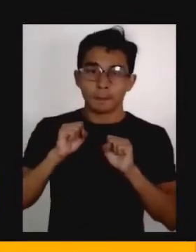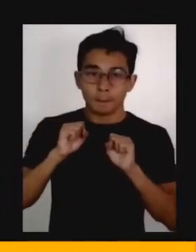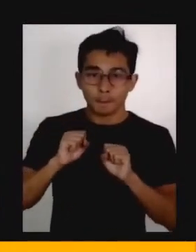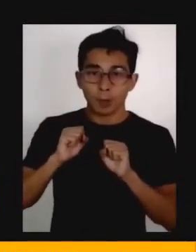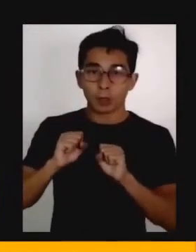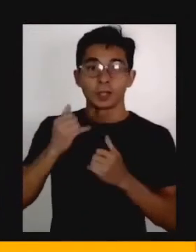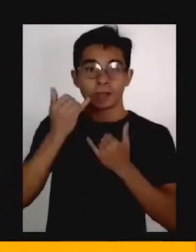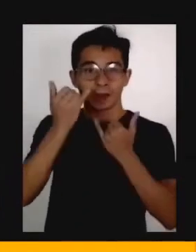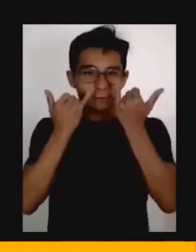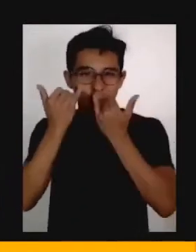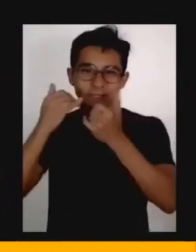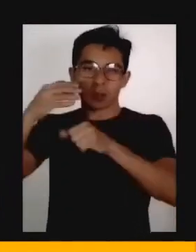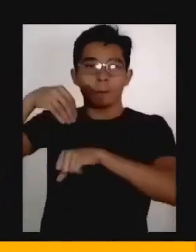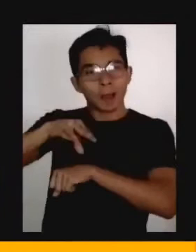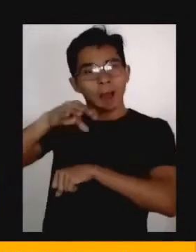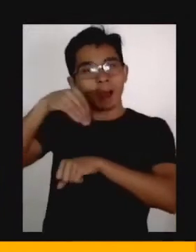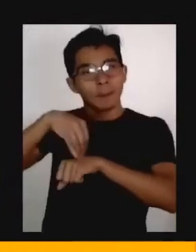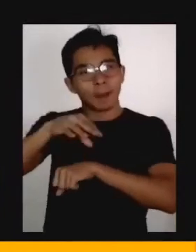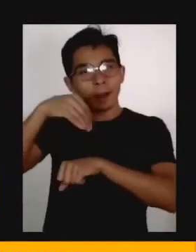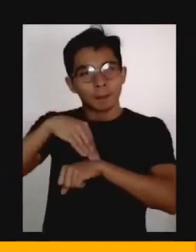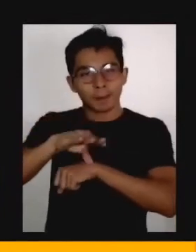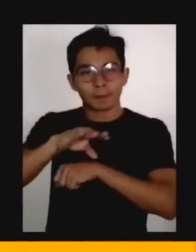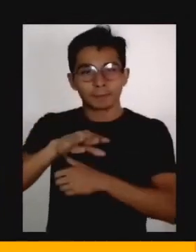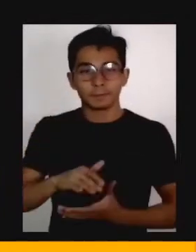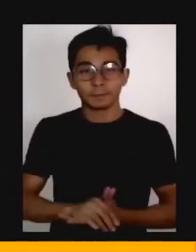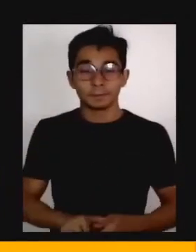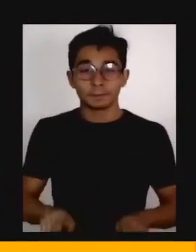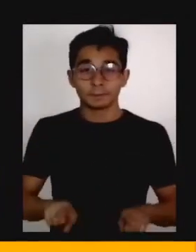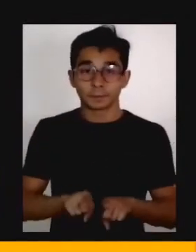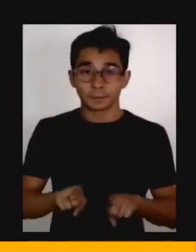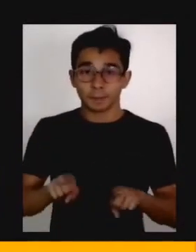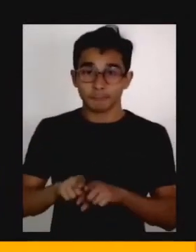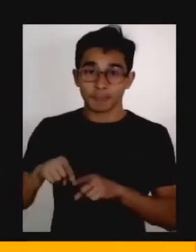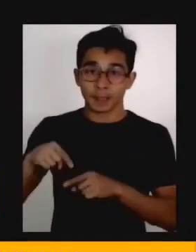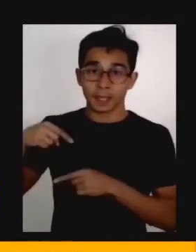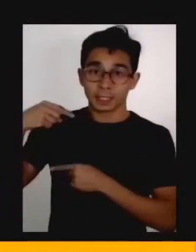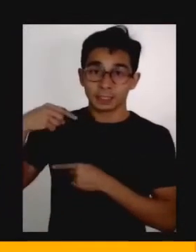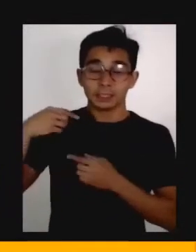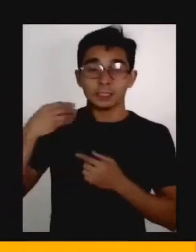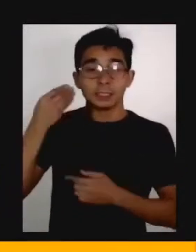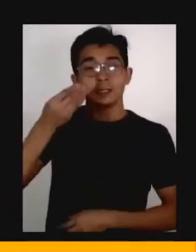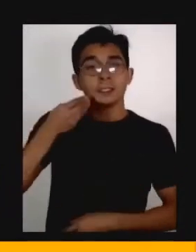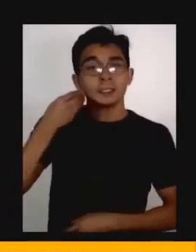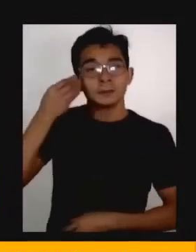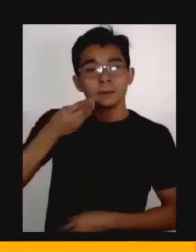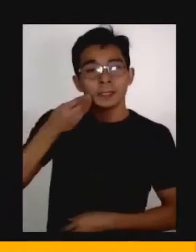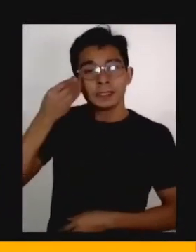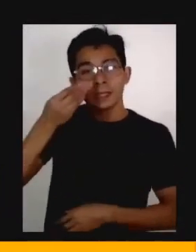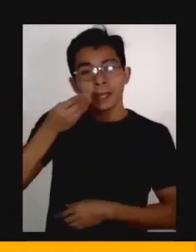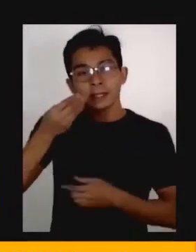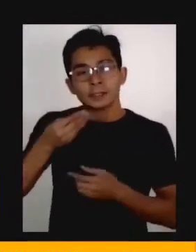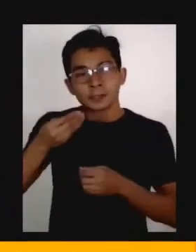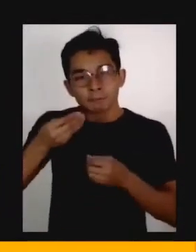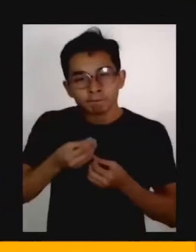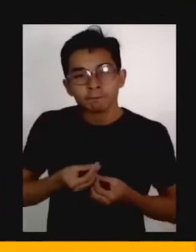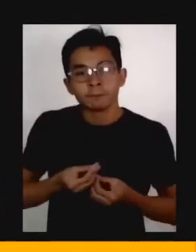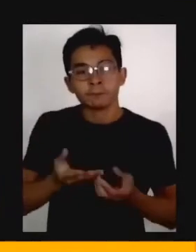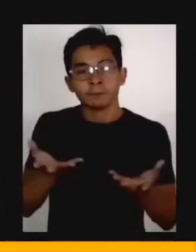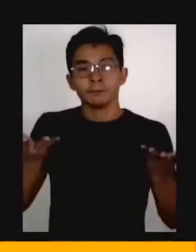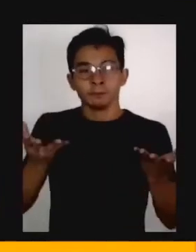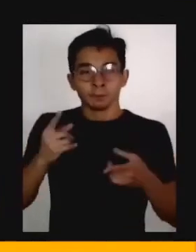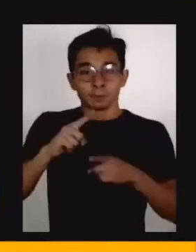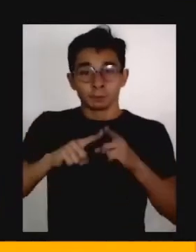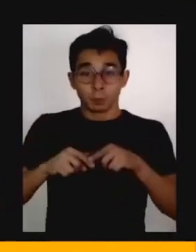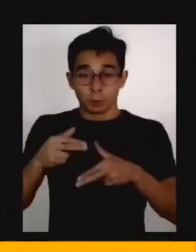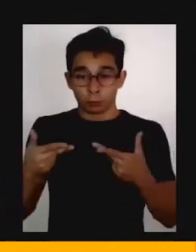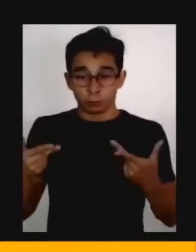informação. E também a gente trabalha muito com a geração de experiências que possa ir além do produto, mas que também possa criar um